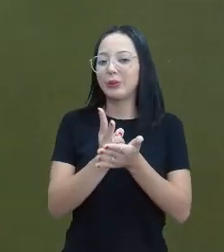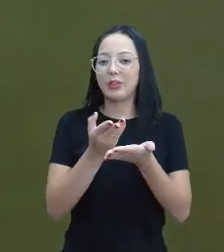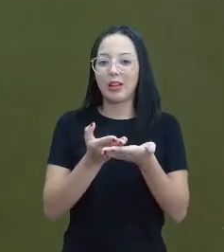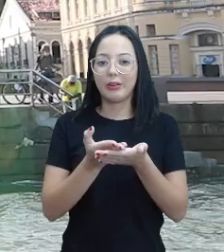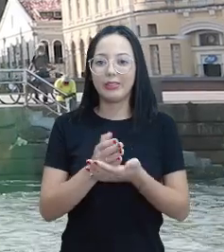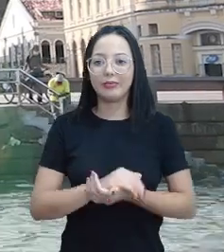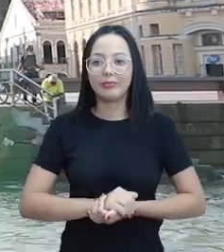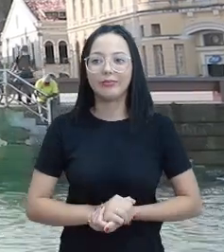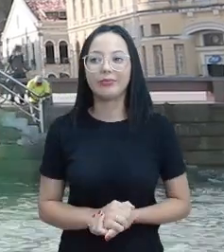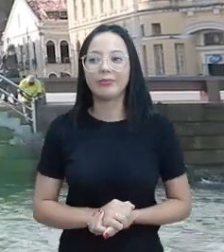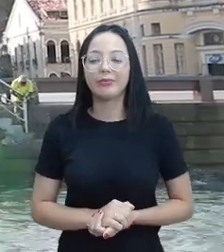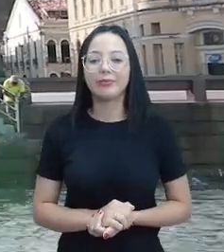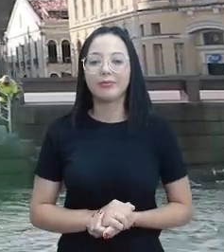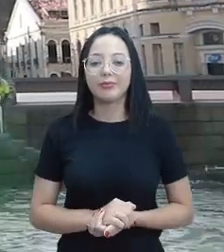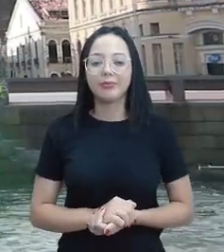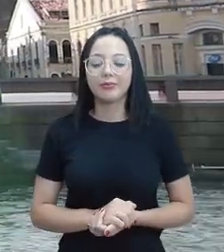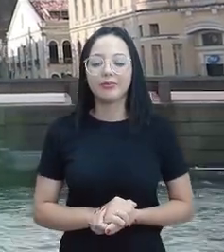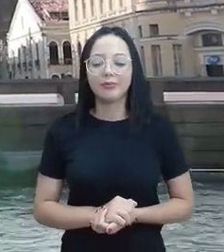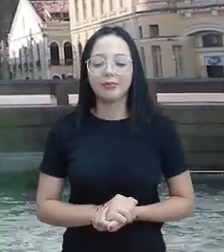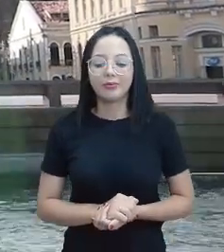aula.